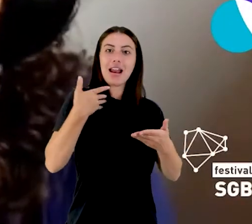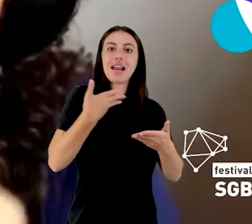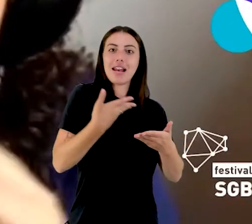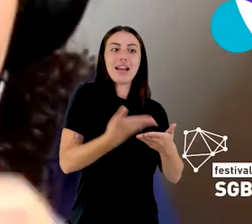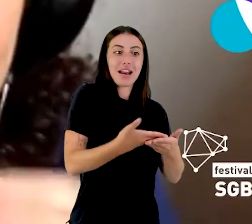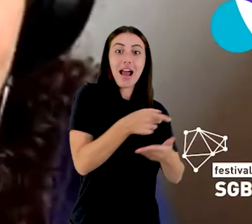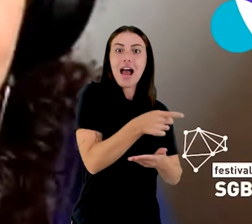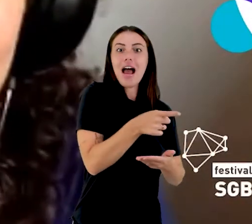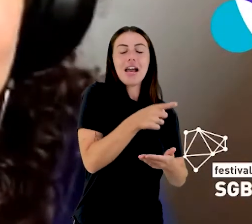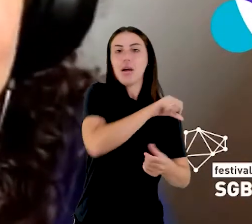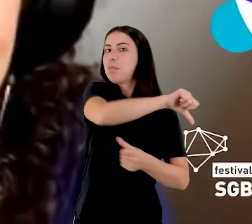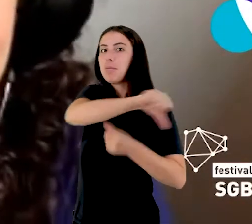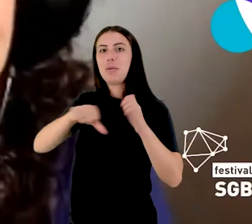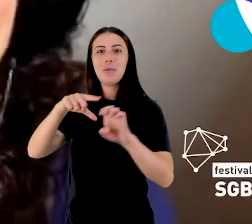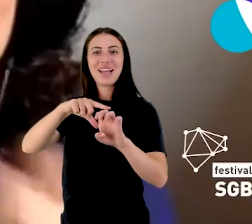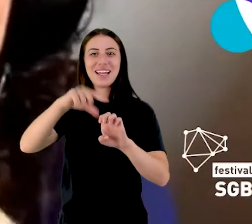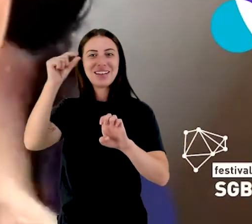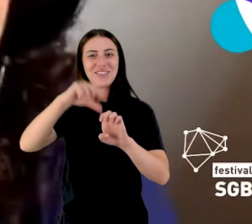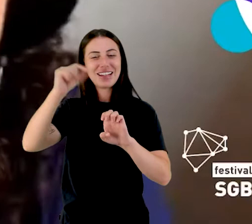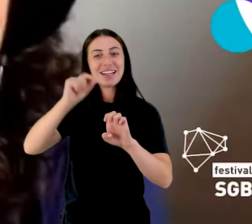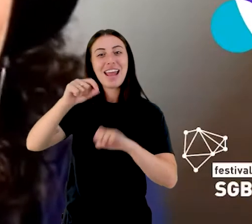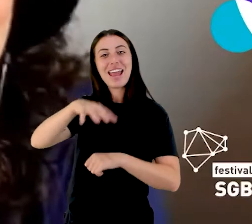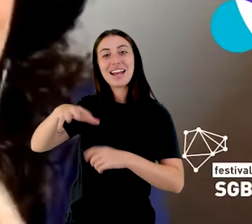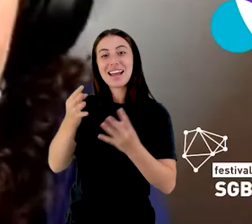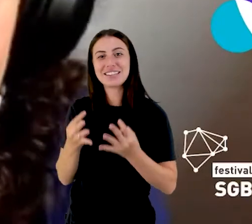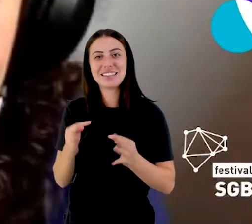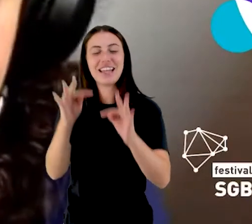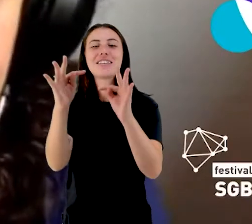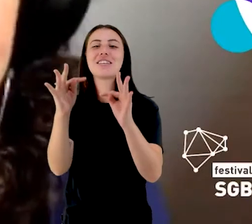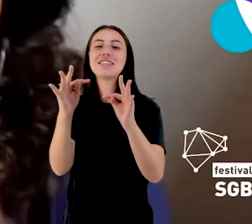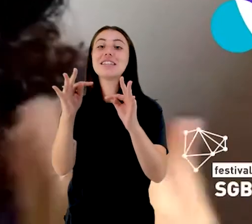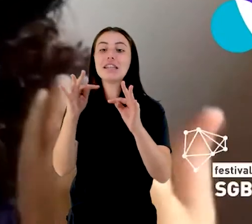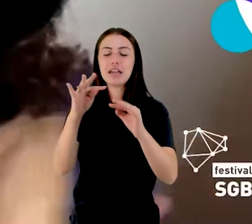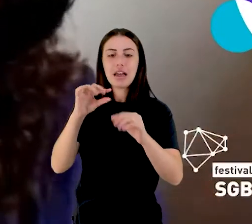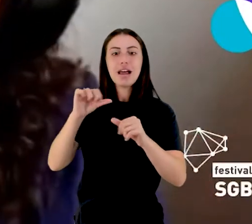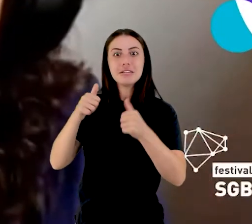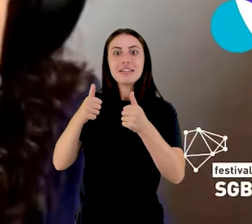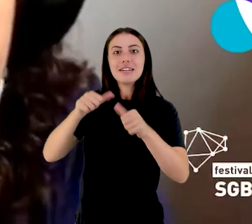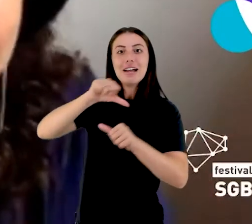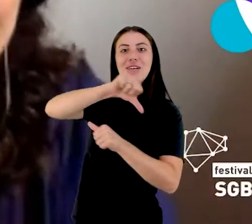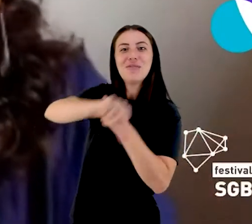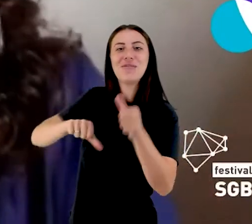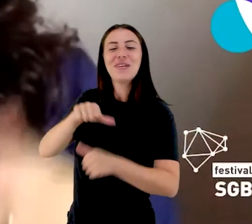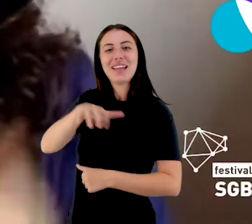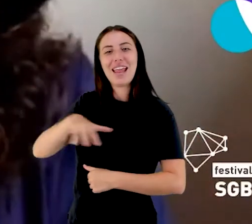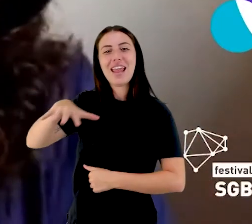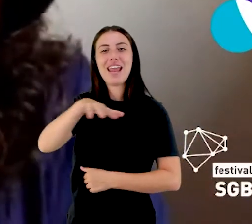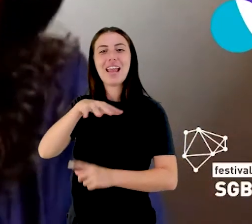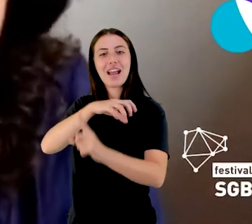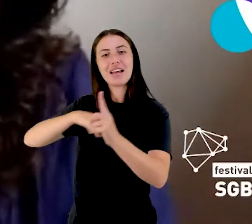aí num determinado período da minha carreira eu fiz uma virada de chave, comecei a empreender